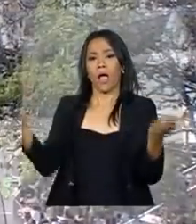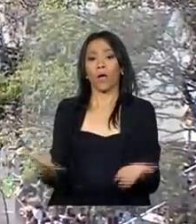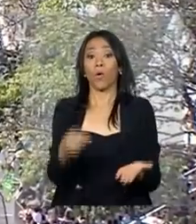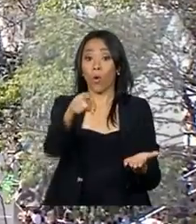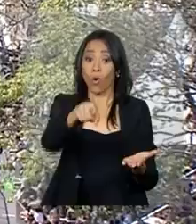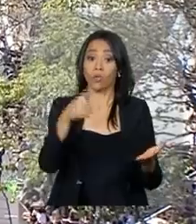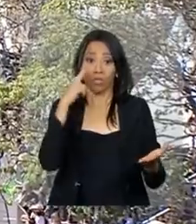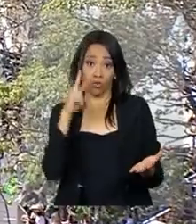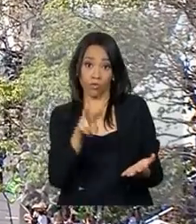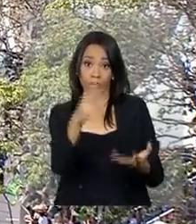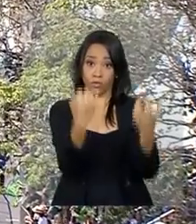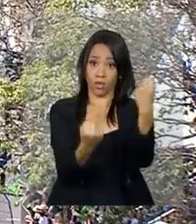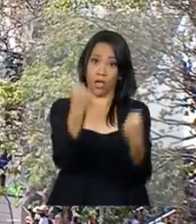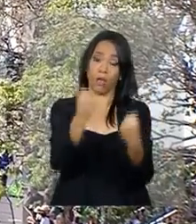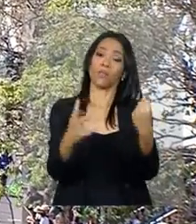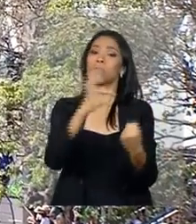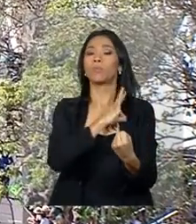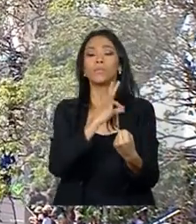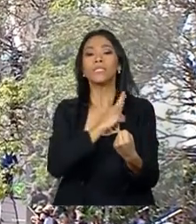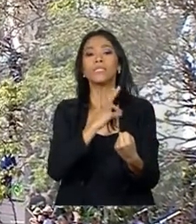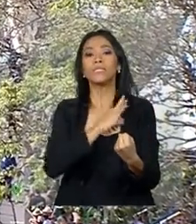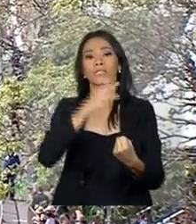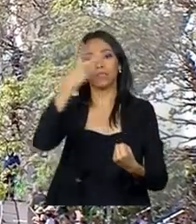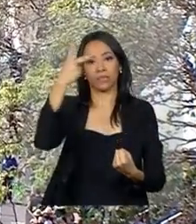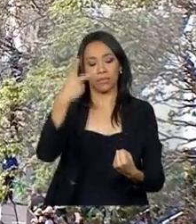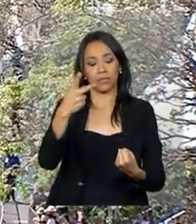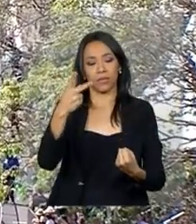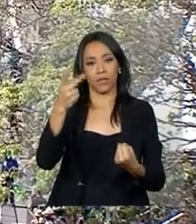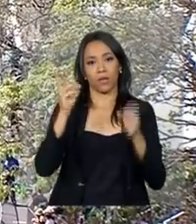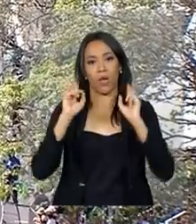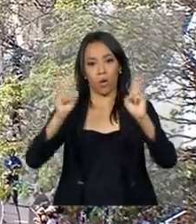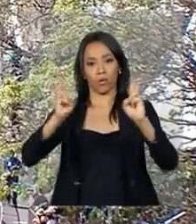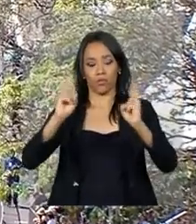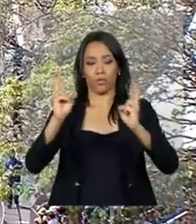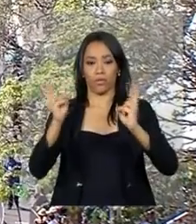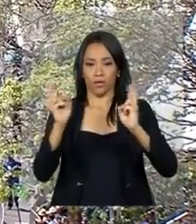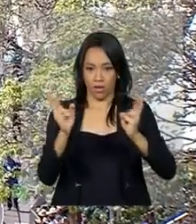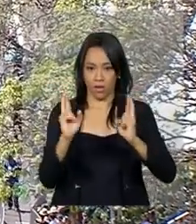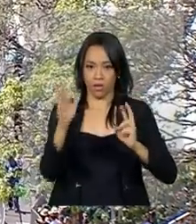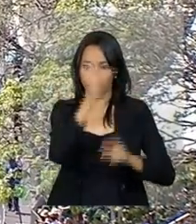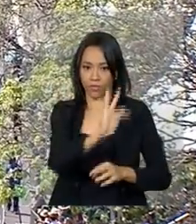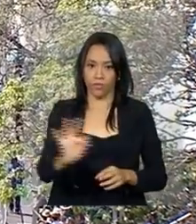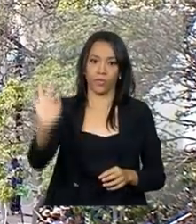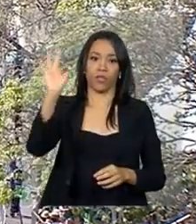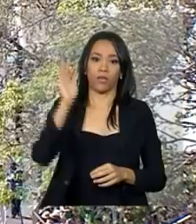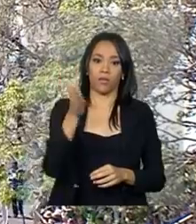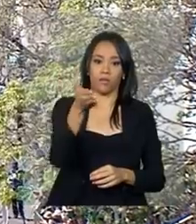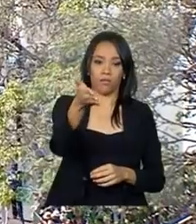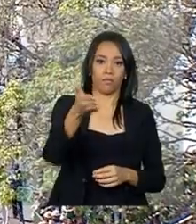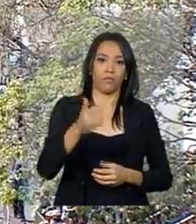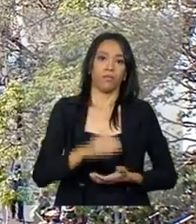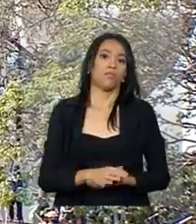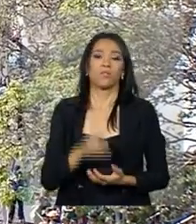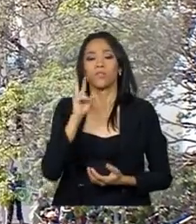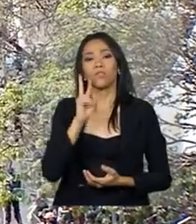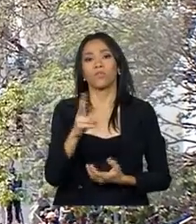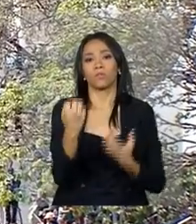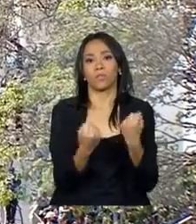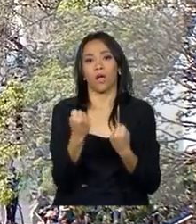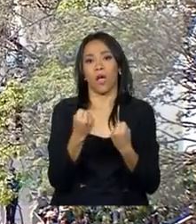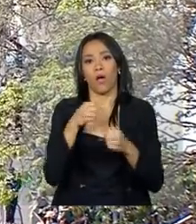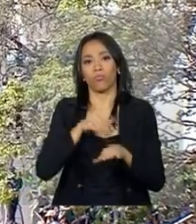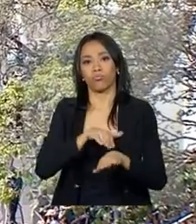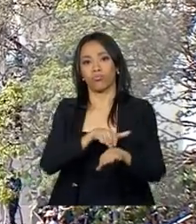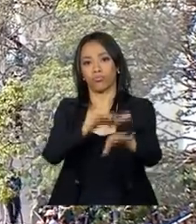Distrito Federal, né? Isso que passou agora é a Polícia Rodoviária. Rodoviária, Polícia Rodoviária Federal, com seus batedores à frente, suas viaturas, que